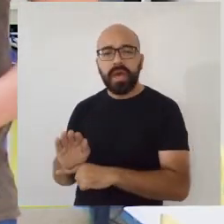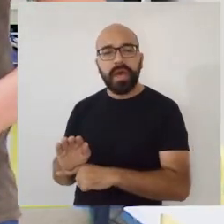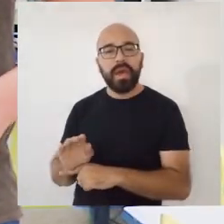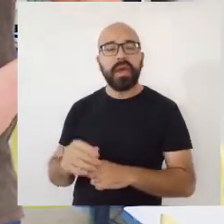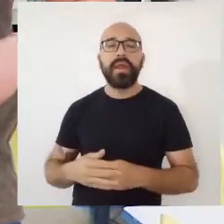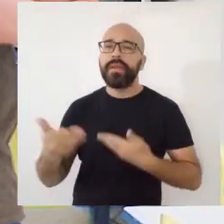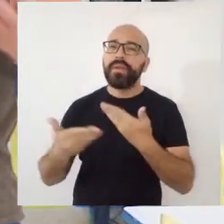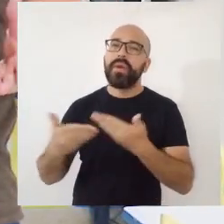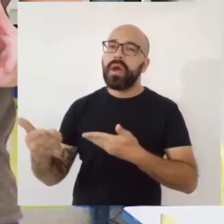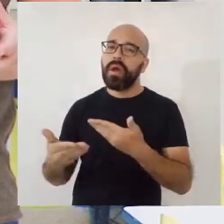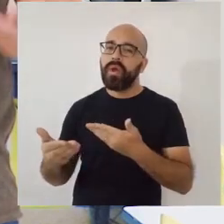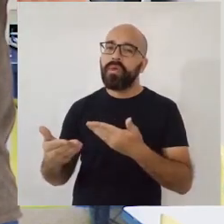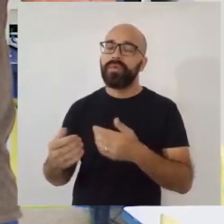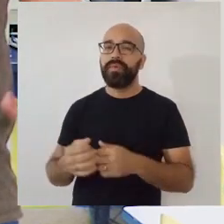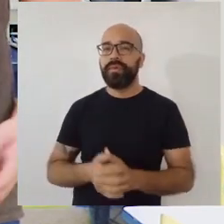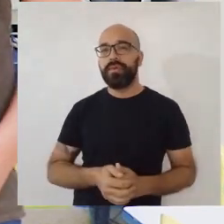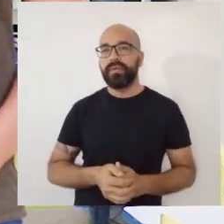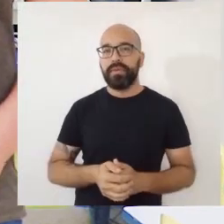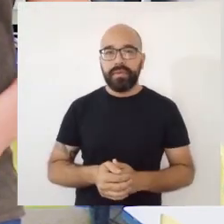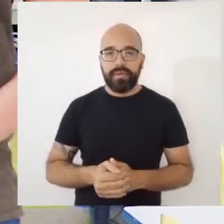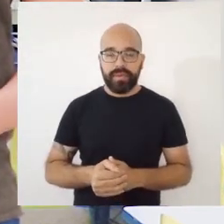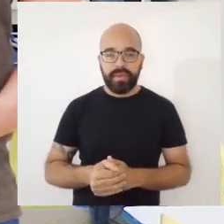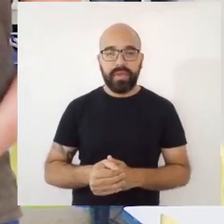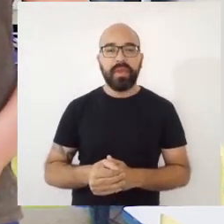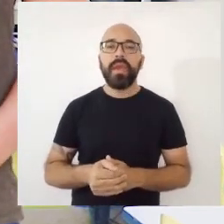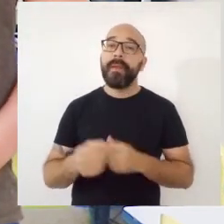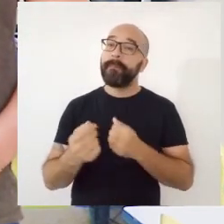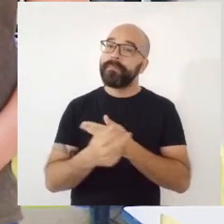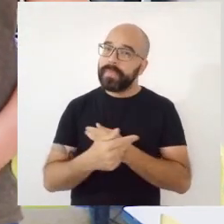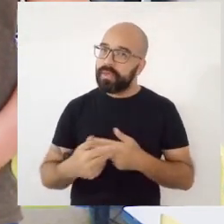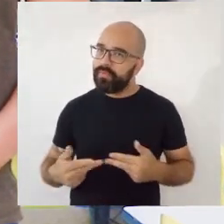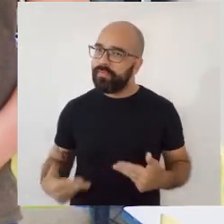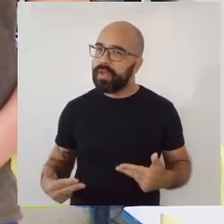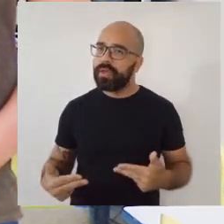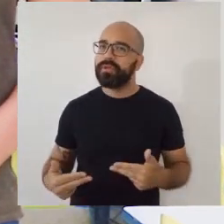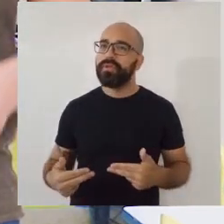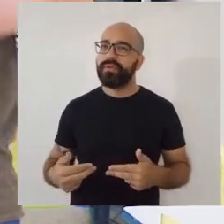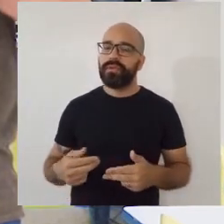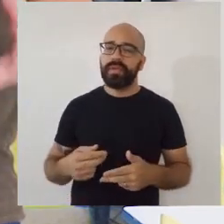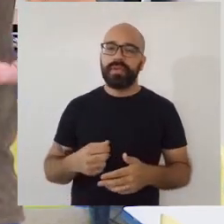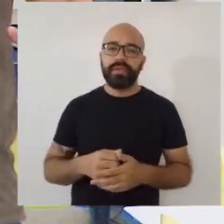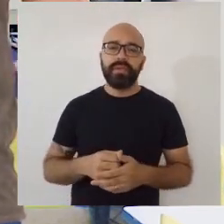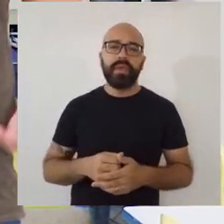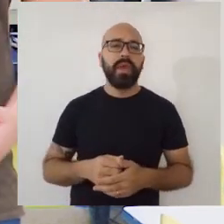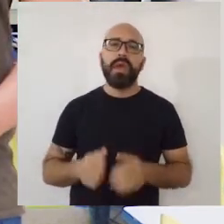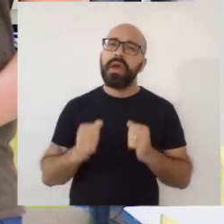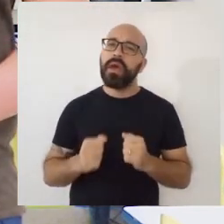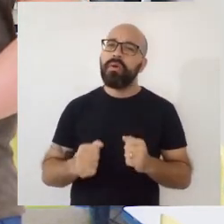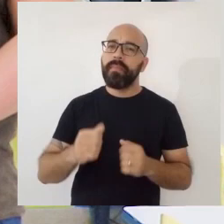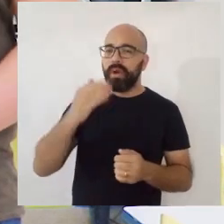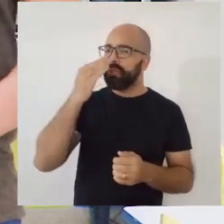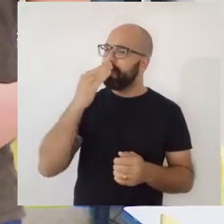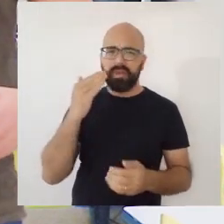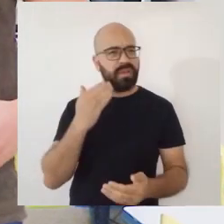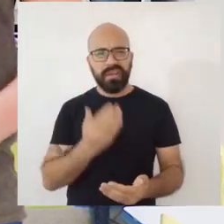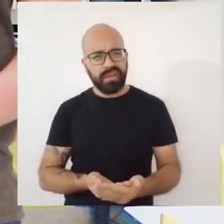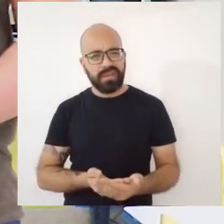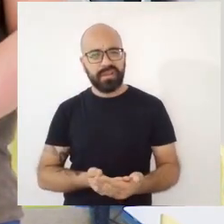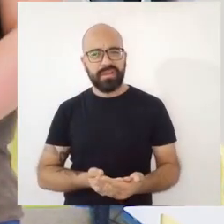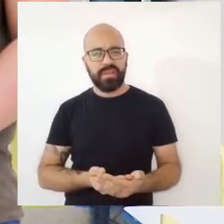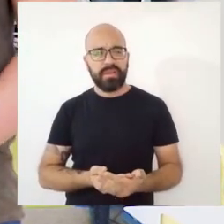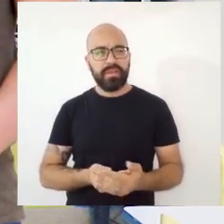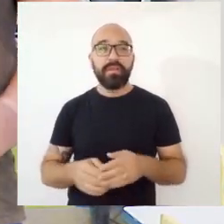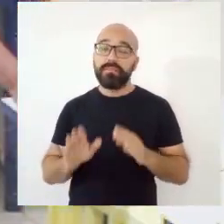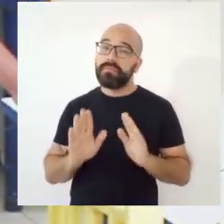uma forma que muitas vezes não condiz com o que a gente acredita, mas quando a gente começa a ver o mundo